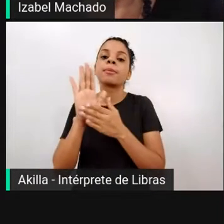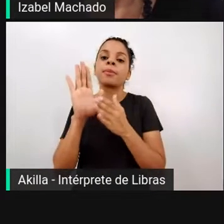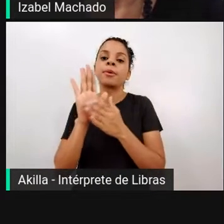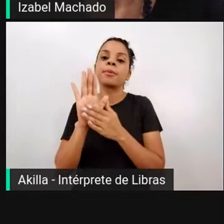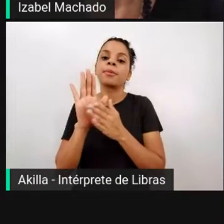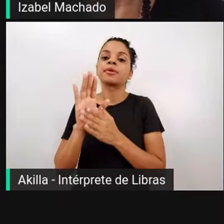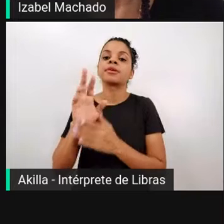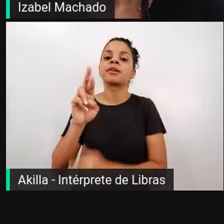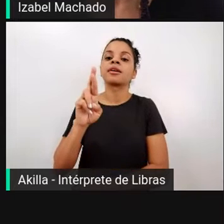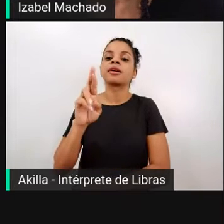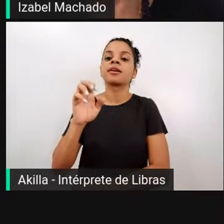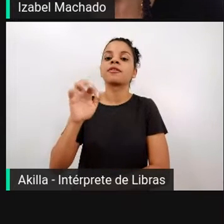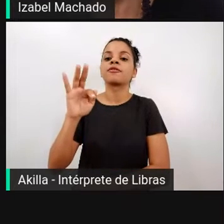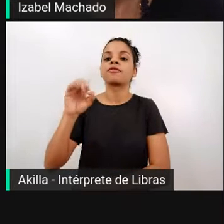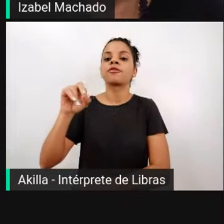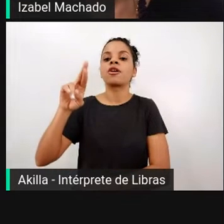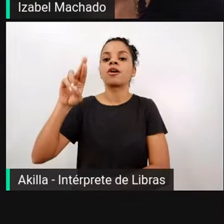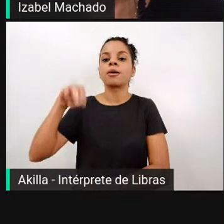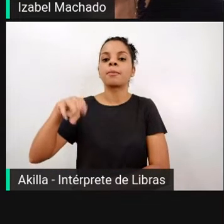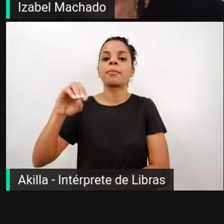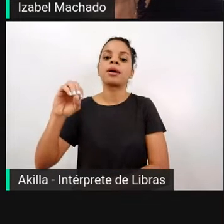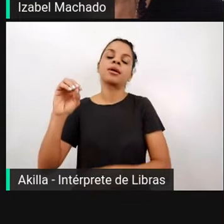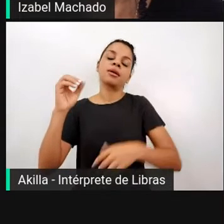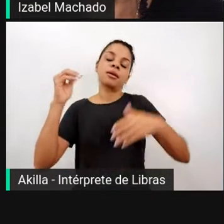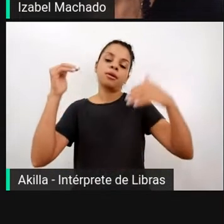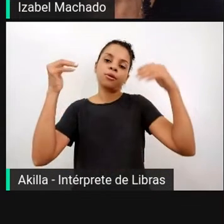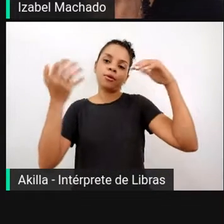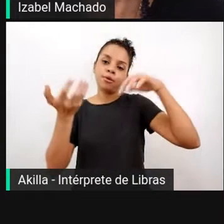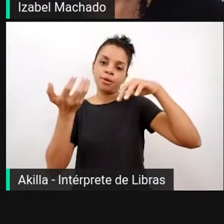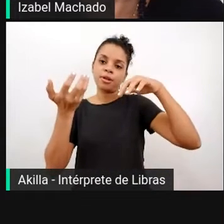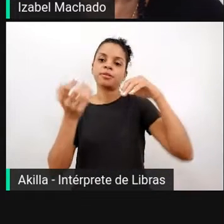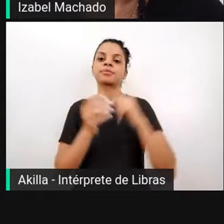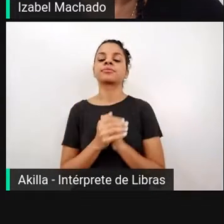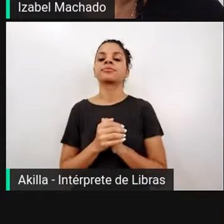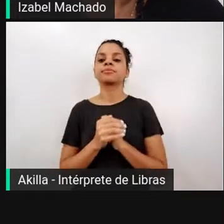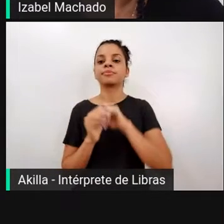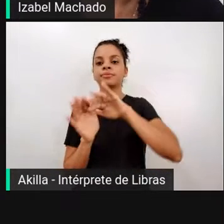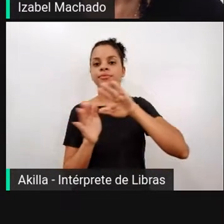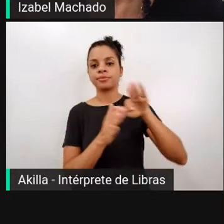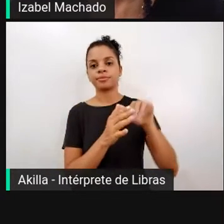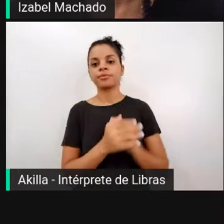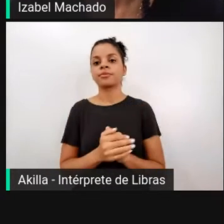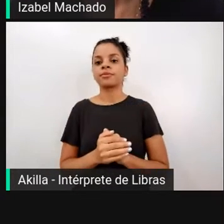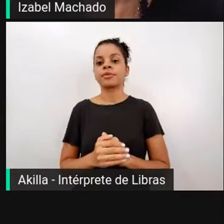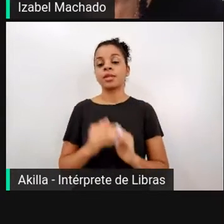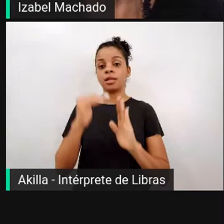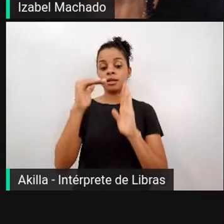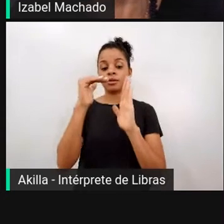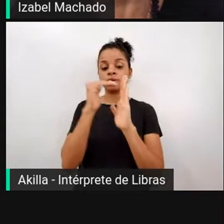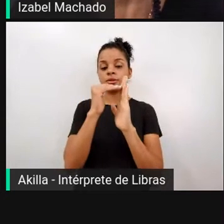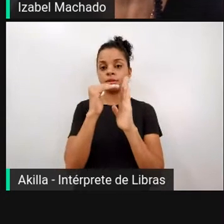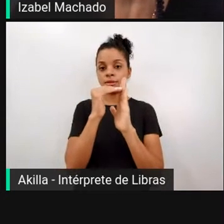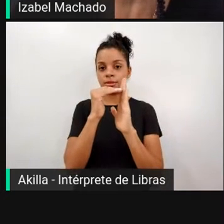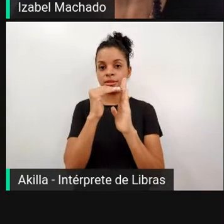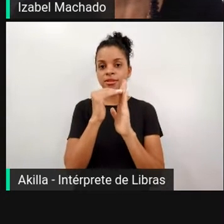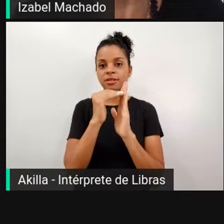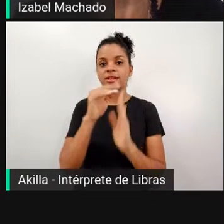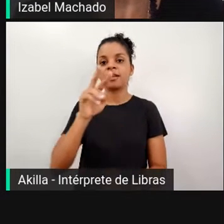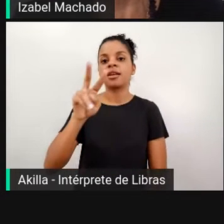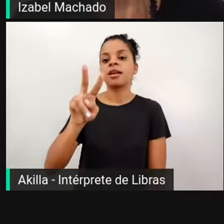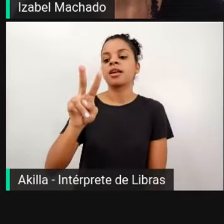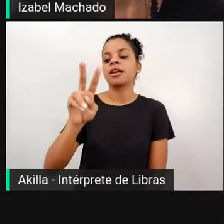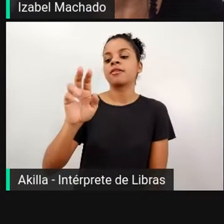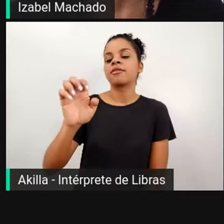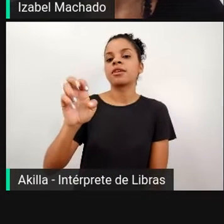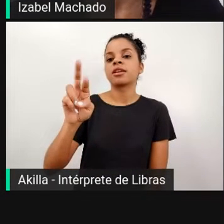Congresso Nacional. Por sua vez, no Senado, nós temos o Verifica Fato ou Fake, que é o canal de checagem de informações